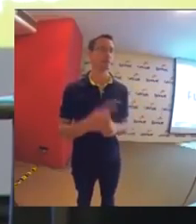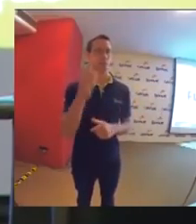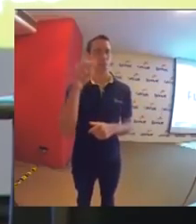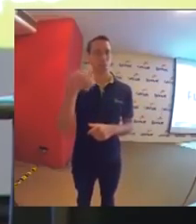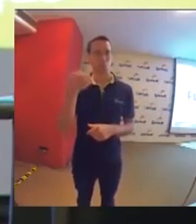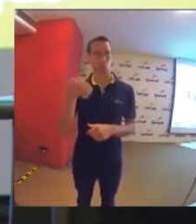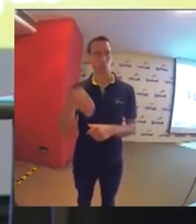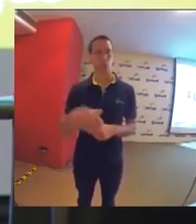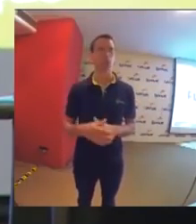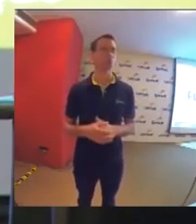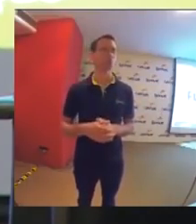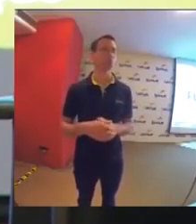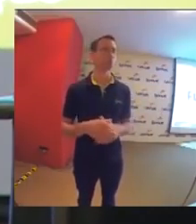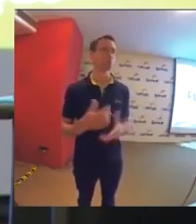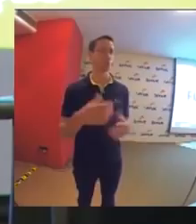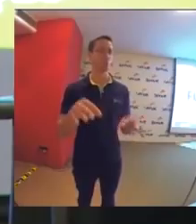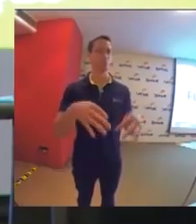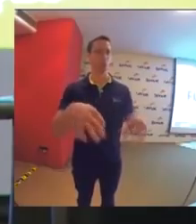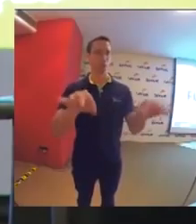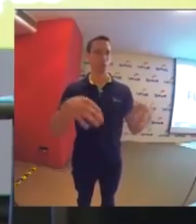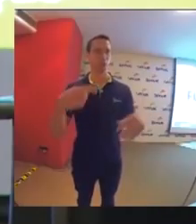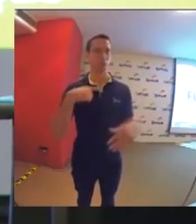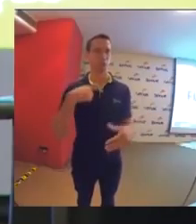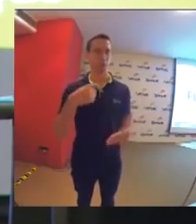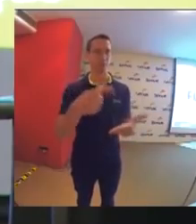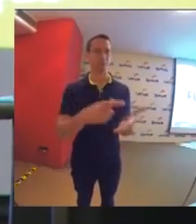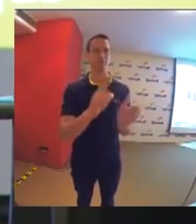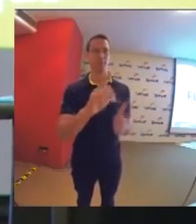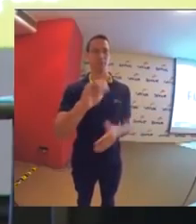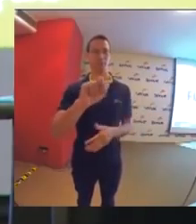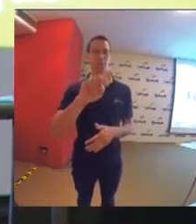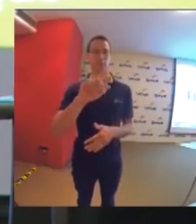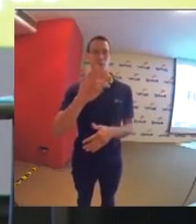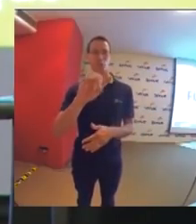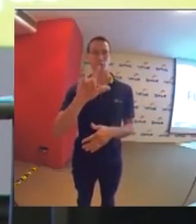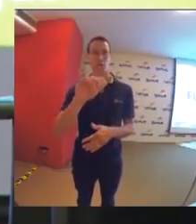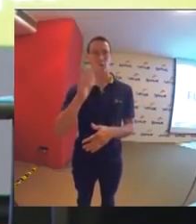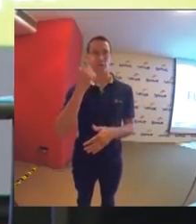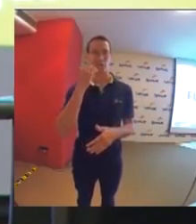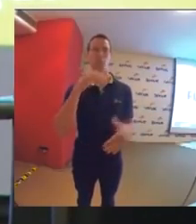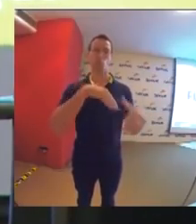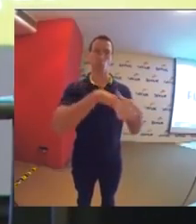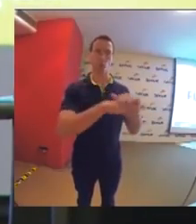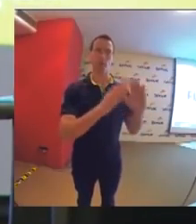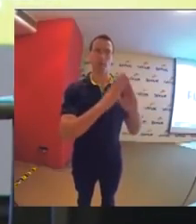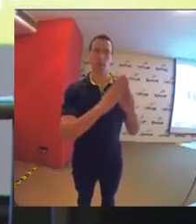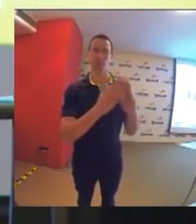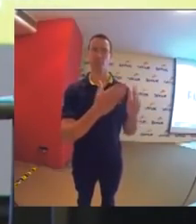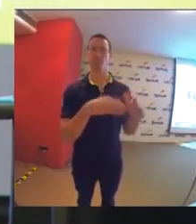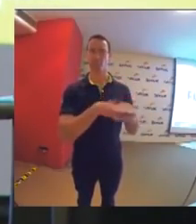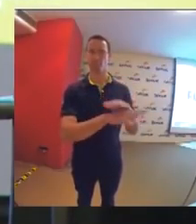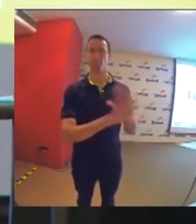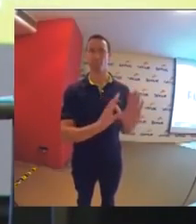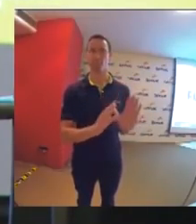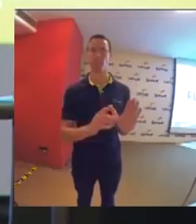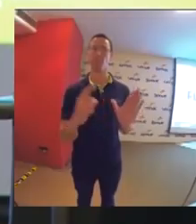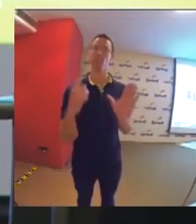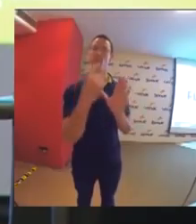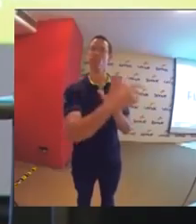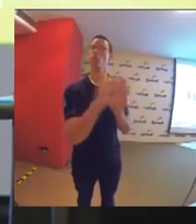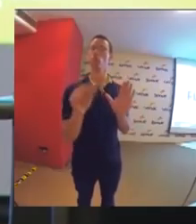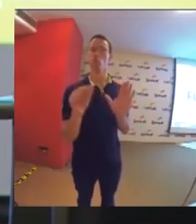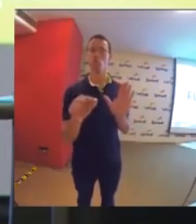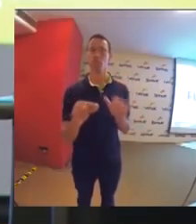cima e tinha uma cartolina que eu guardo em minha casa religiosamente. Dizia assim na cartolina: os 7 da